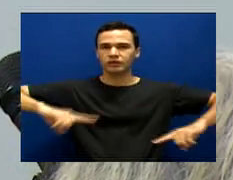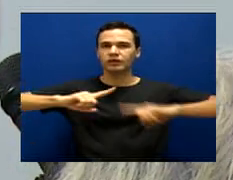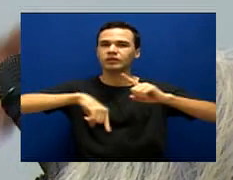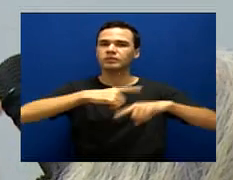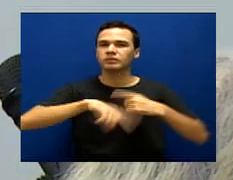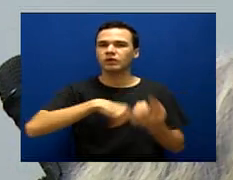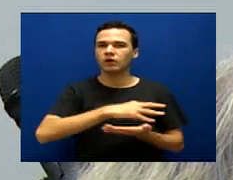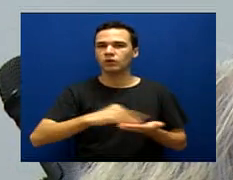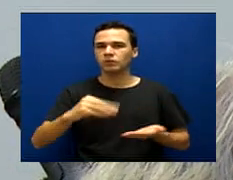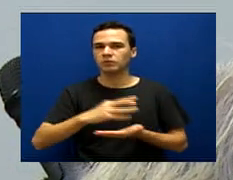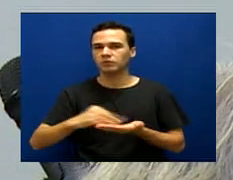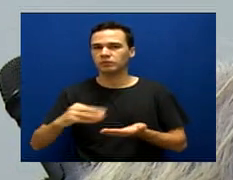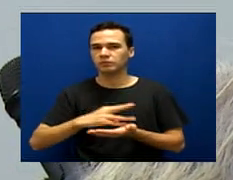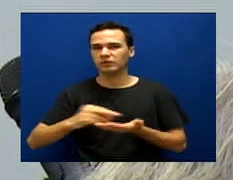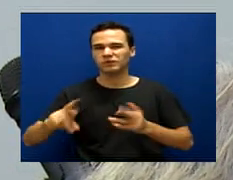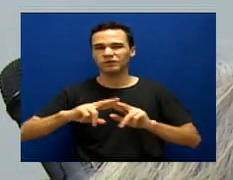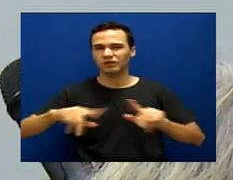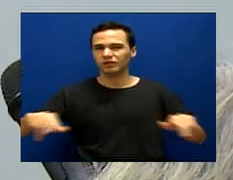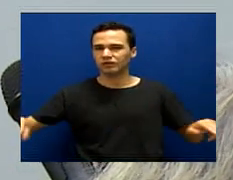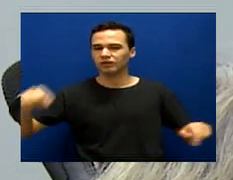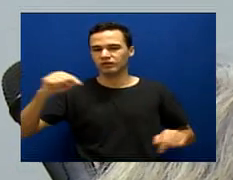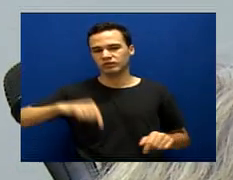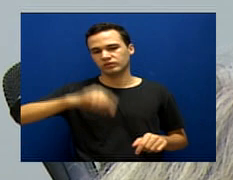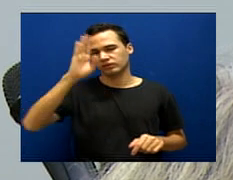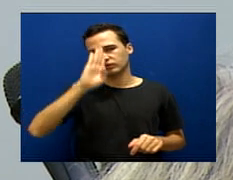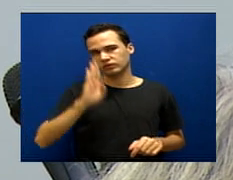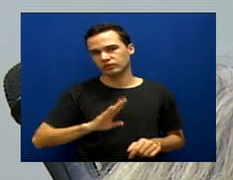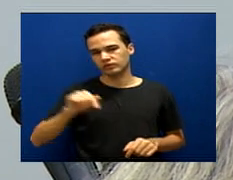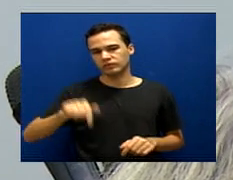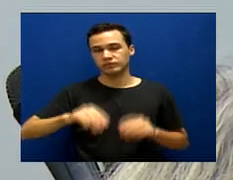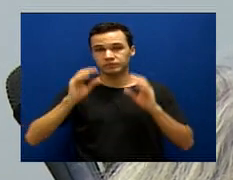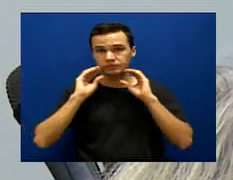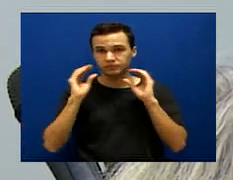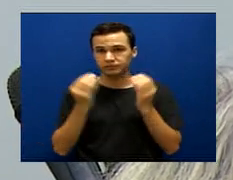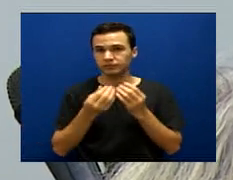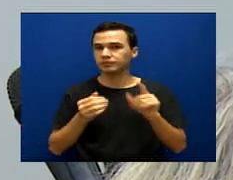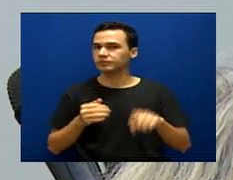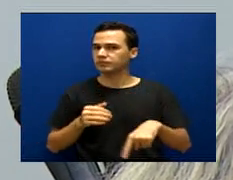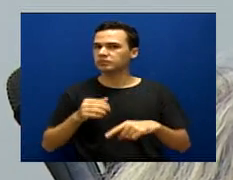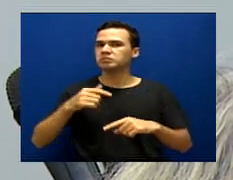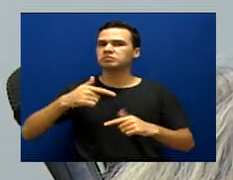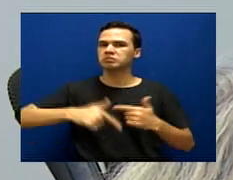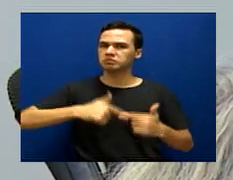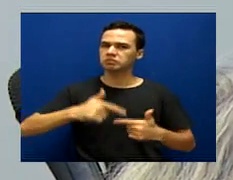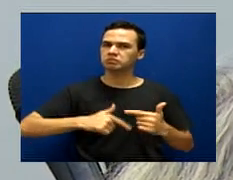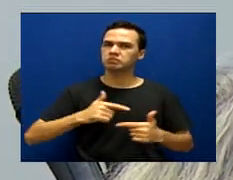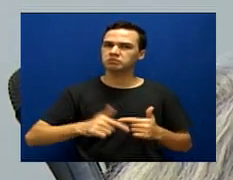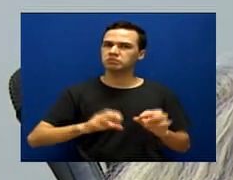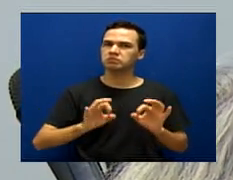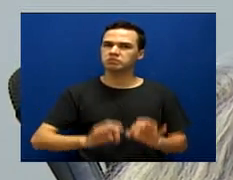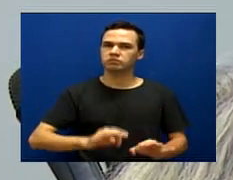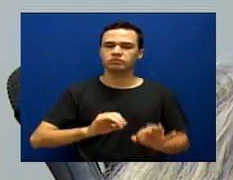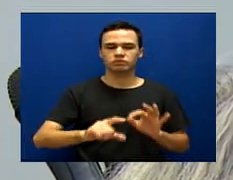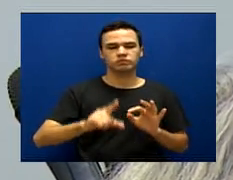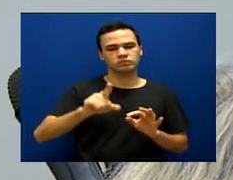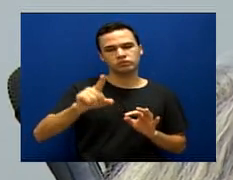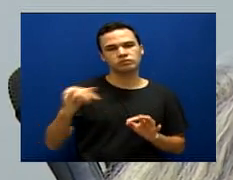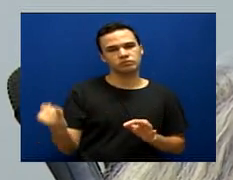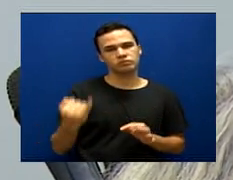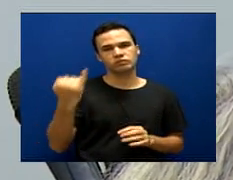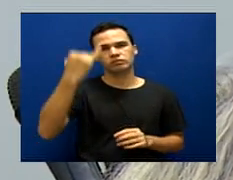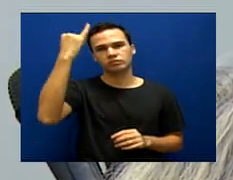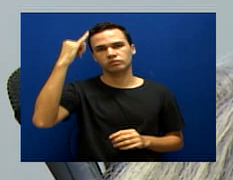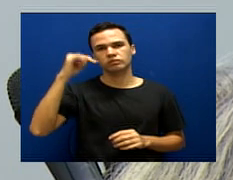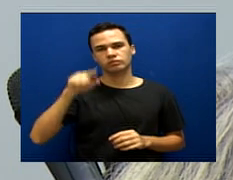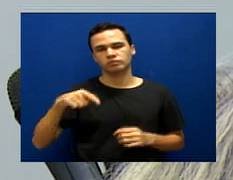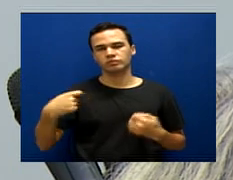centenas e centenas de municípios em todo o país. Então, a Câmara Municipal, de fato, cumpriu e vem cumprindo um papel extremamente relevante,